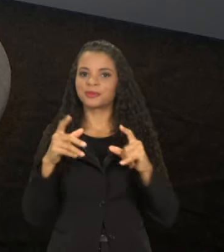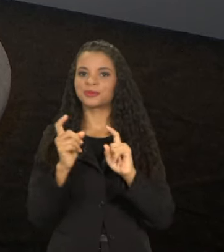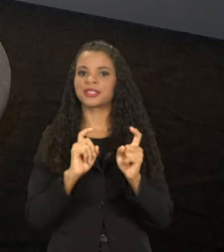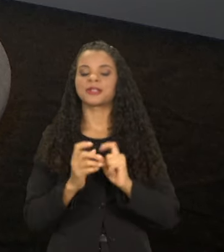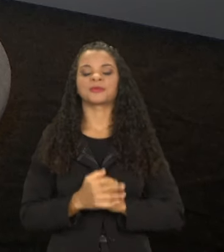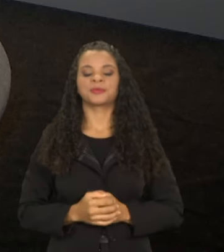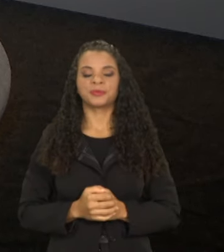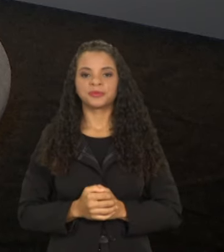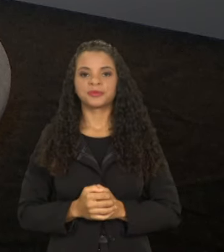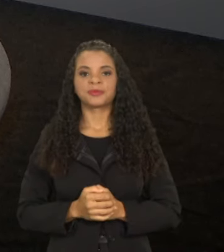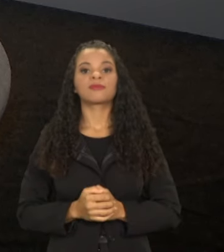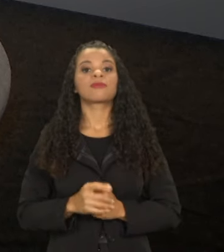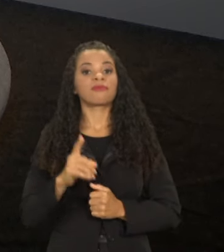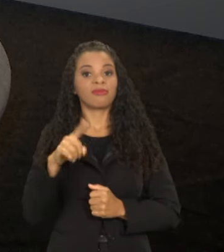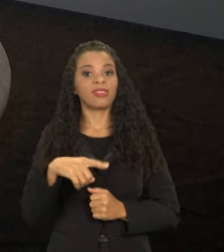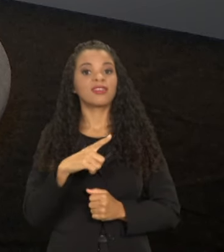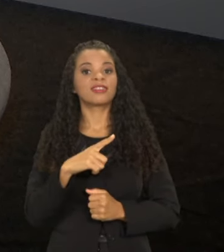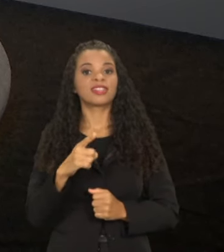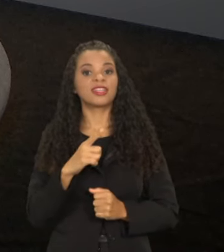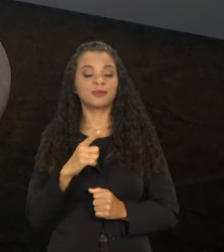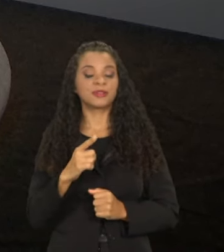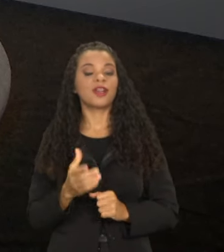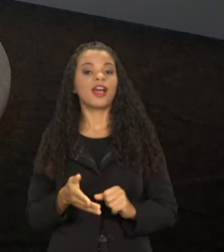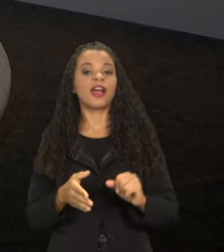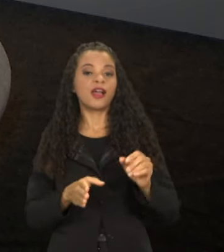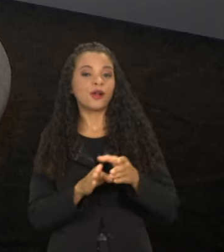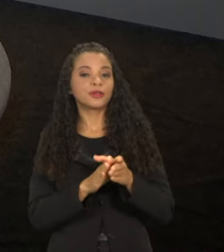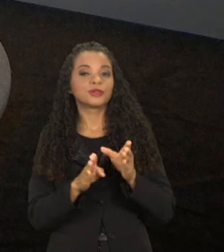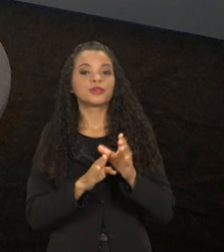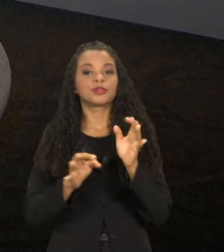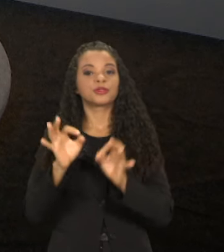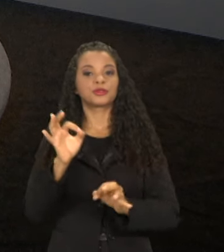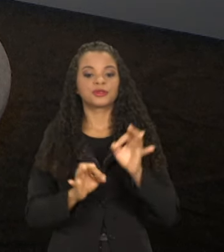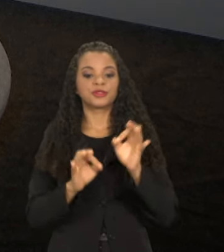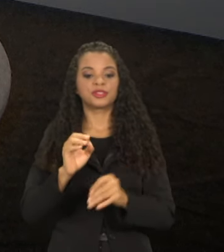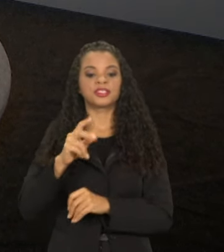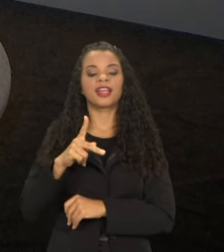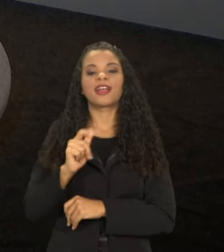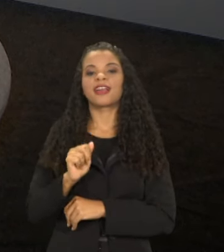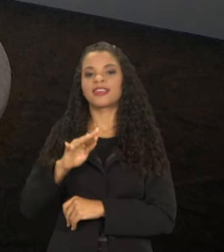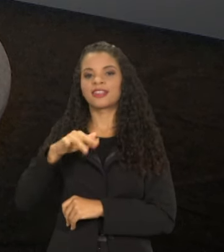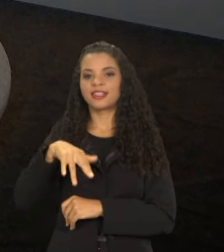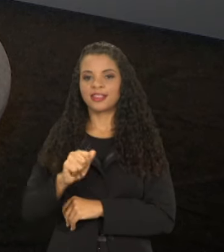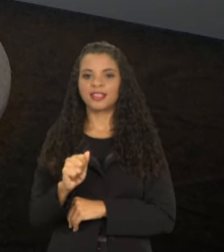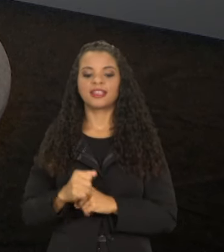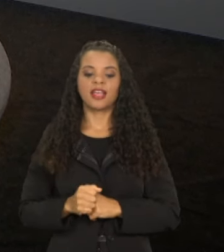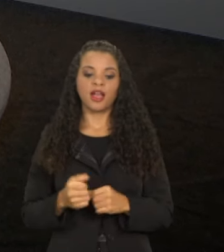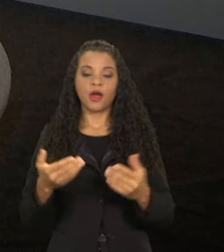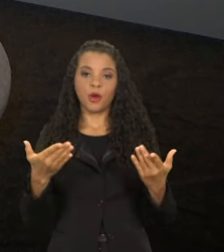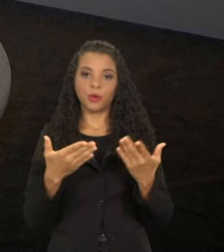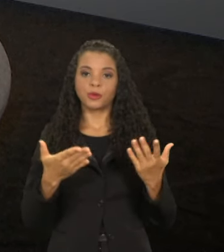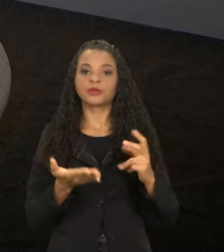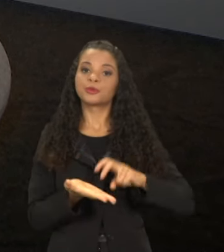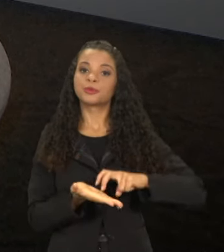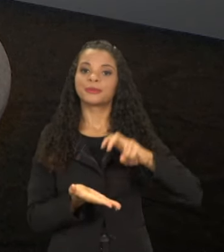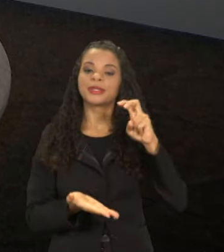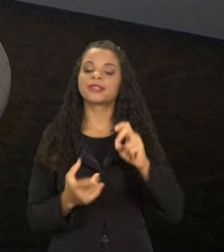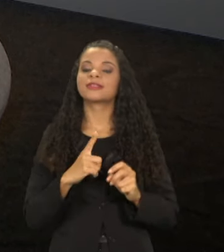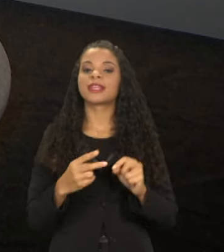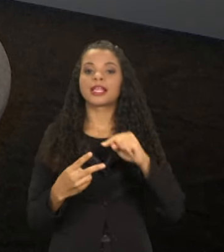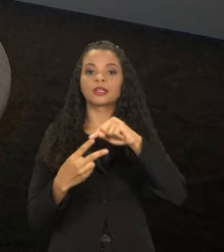consultora jurídica Karina Zuccolotto está com a gente hoje. Karina, bom dia para você. Bom dia, agora, pela manhã, a gente tem dois temas, né? São